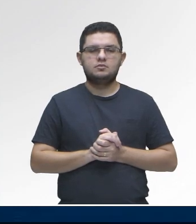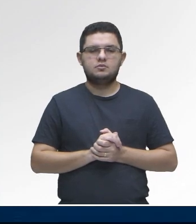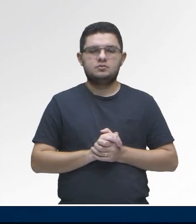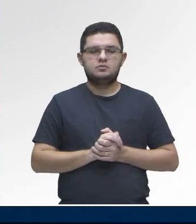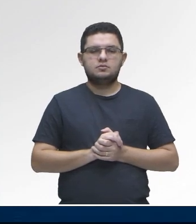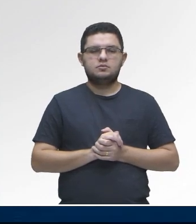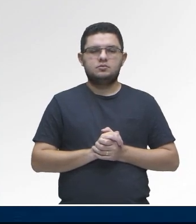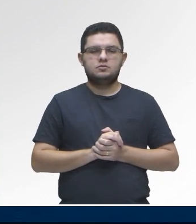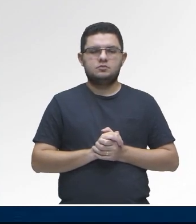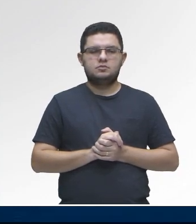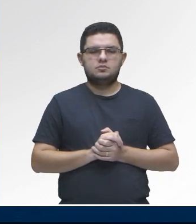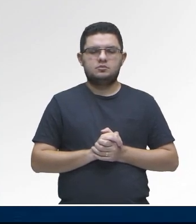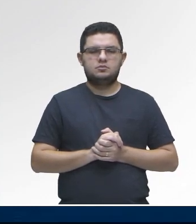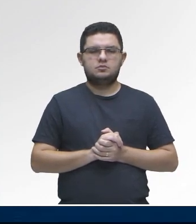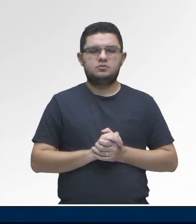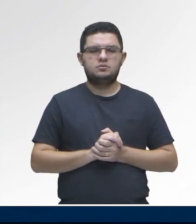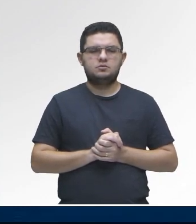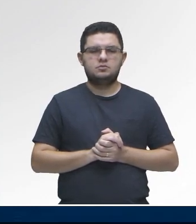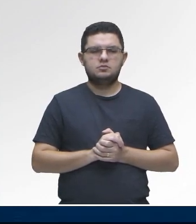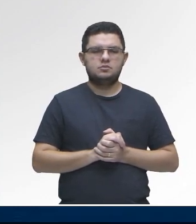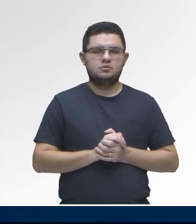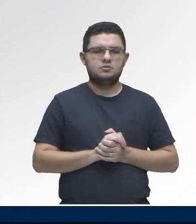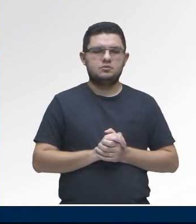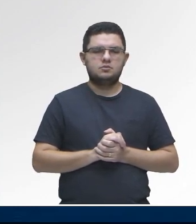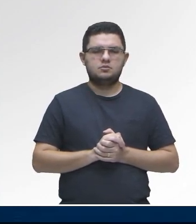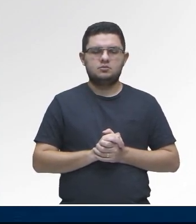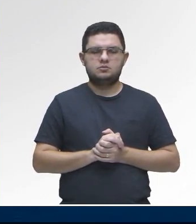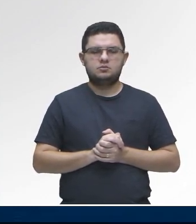nós colocamos a raiz de